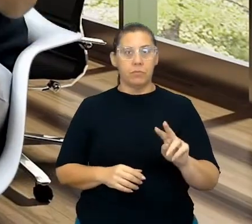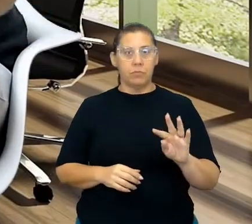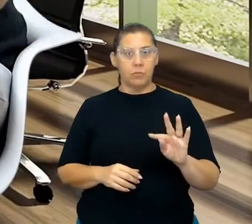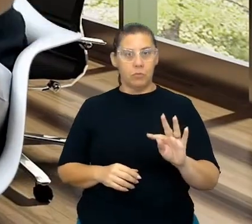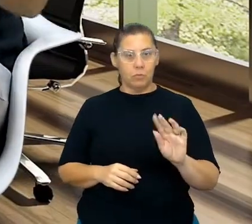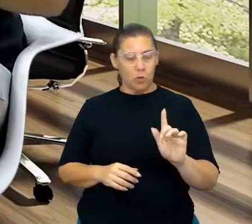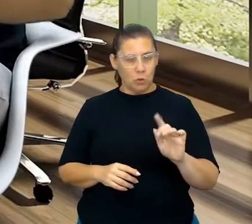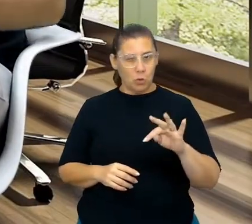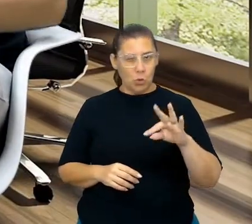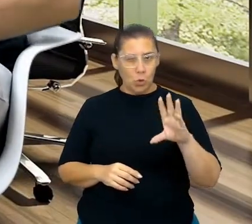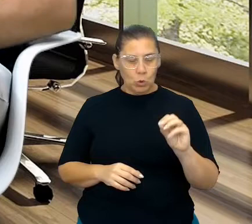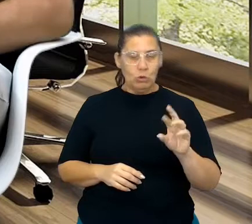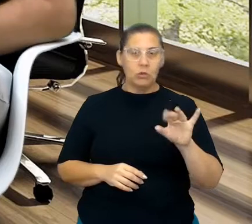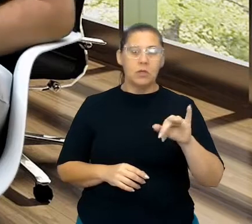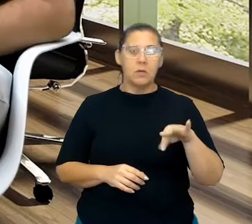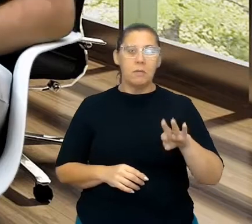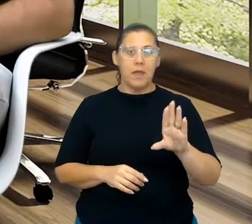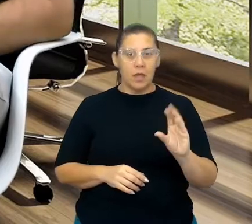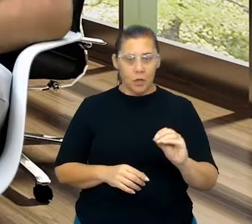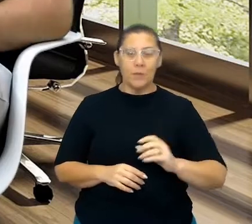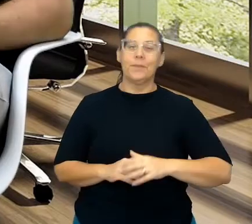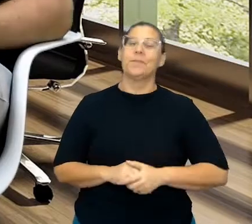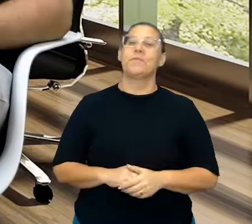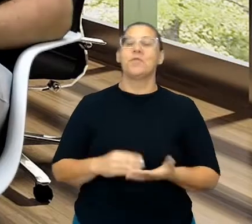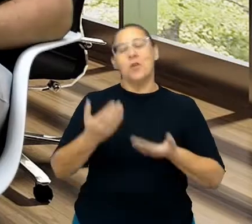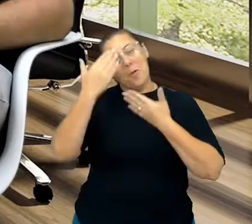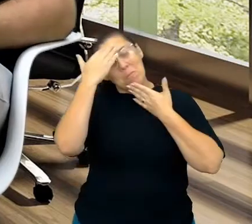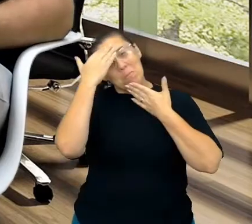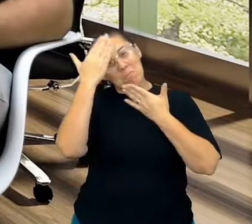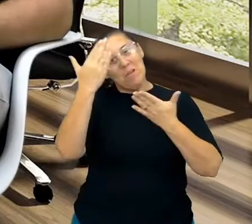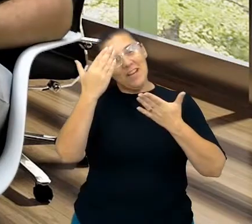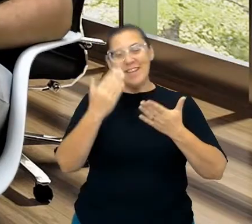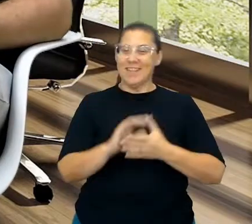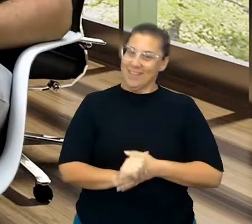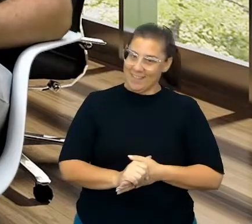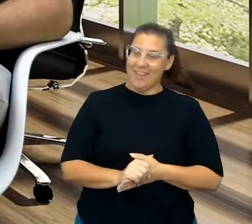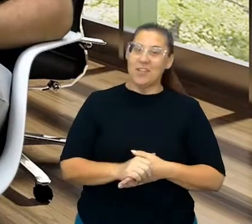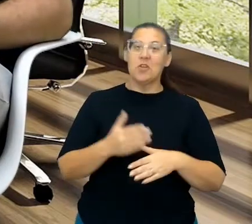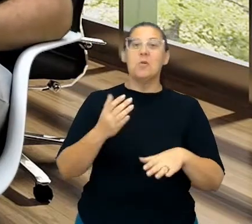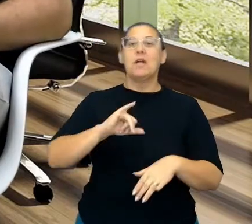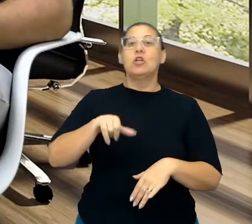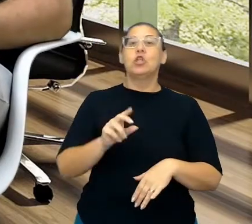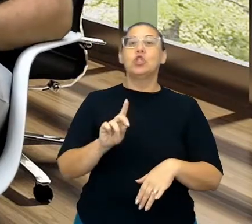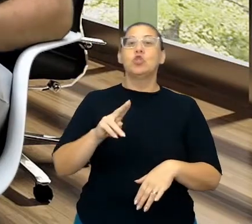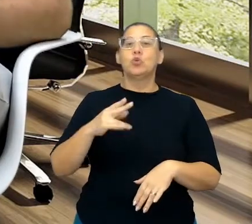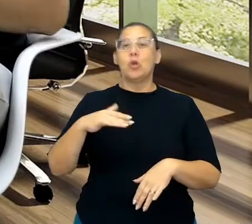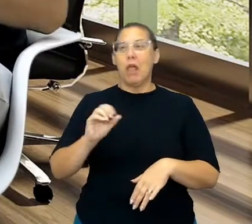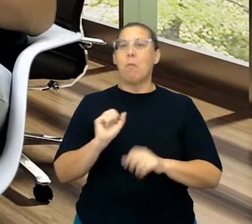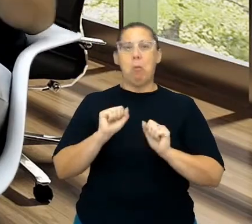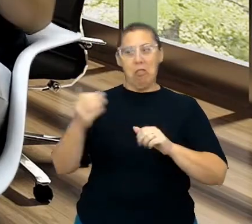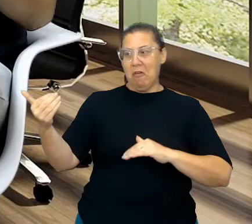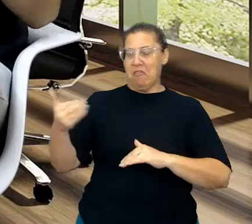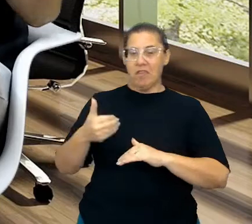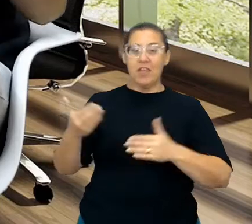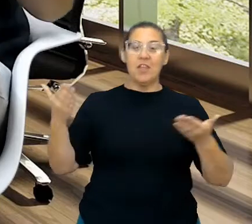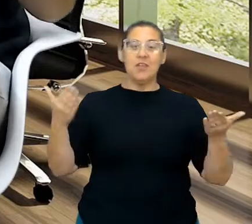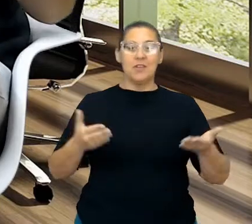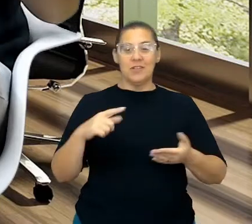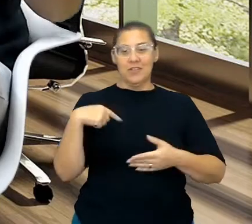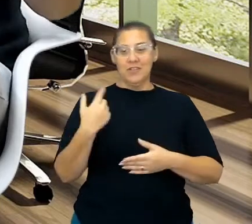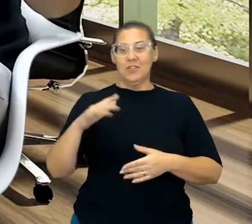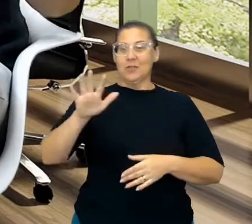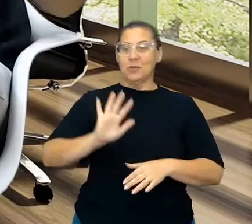um abraço para todo mundo aí do ARC, né? E obrigado por liberarem a participação da Júlia aqui conosco. E hoje nós estamos